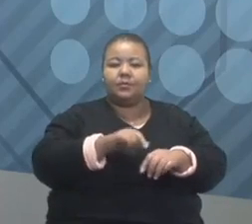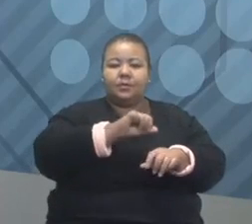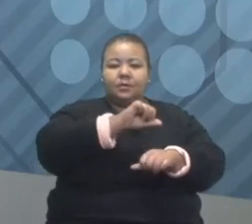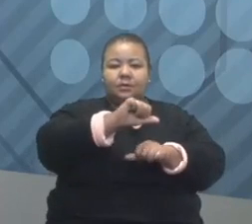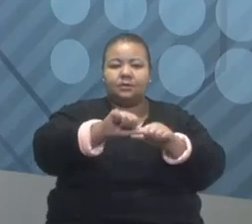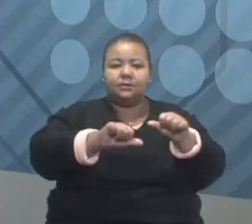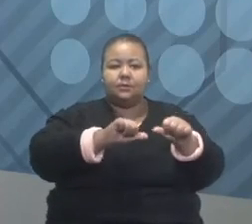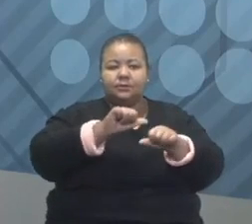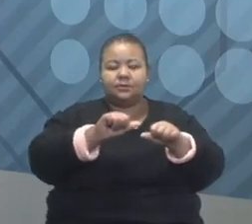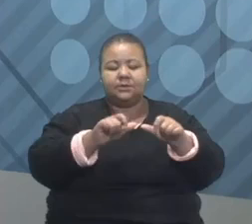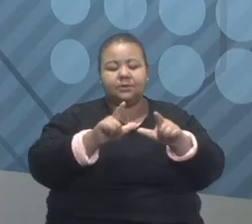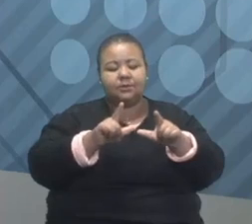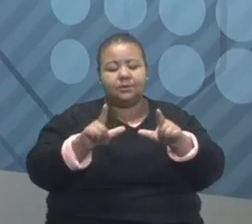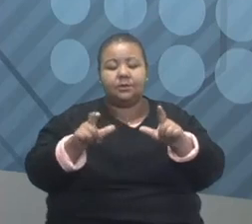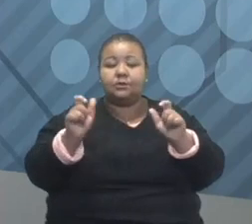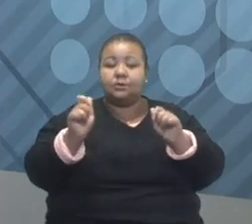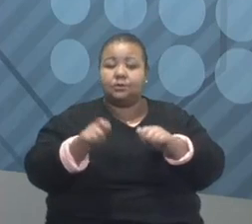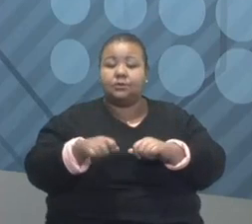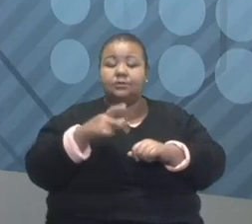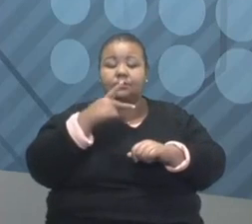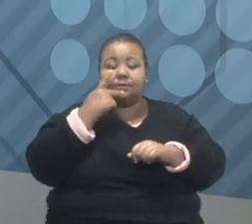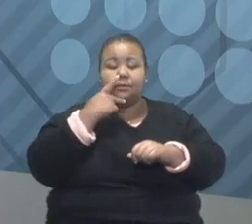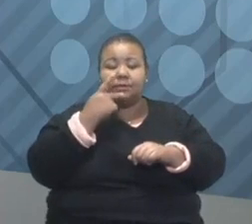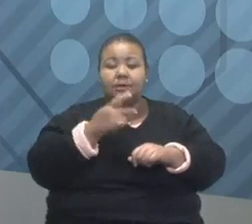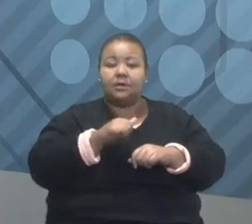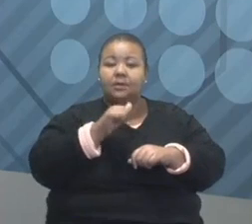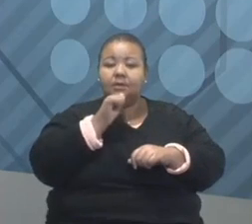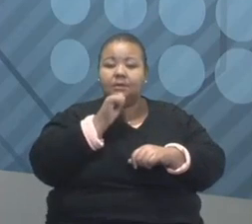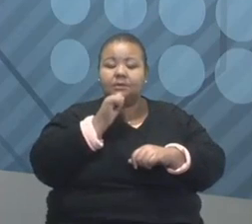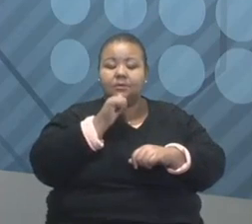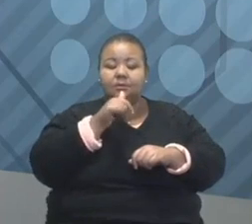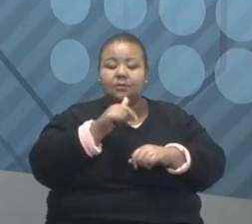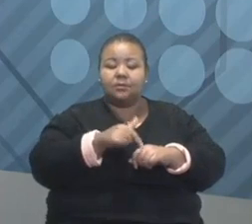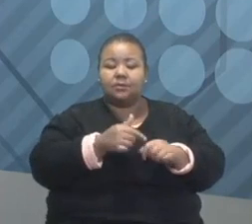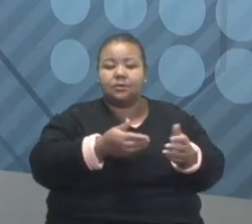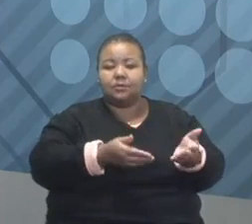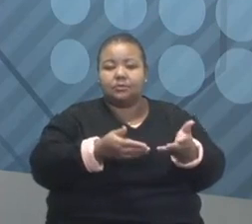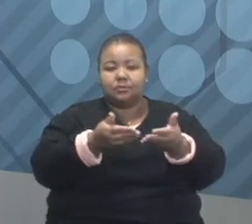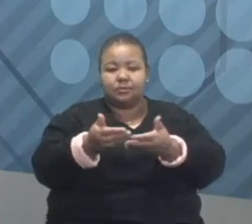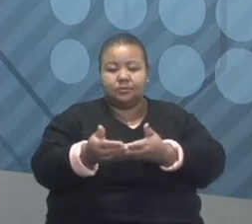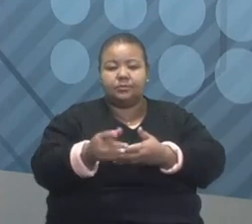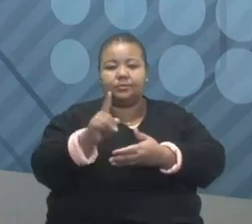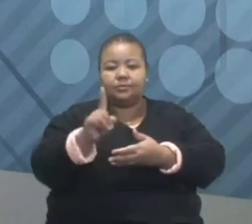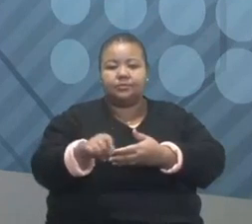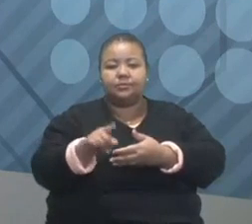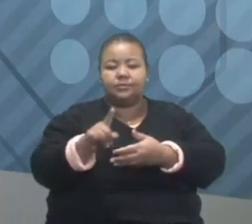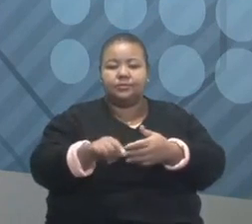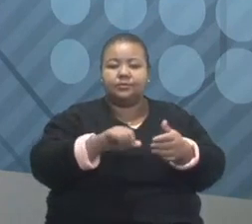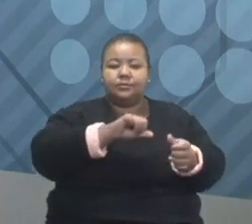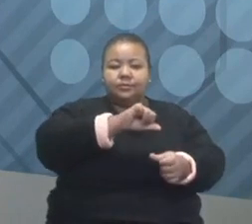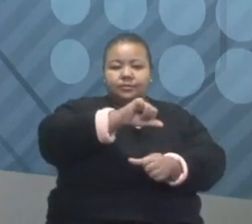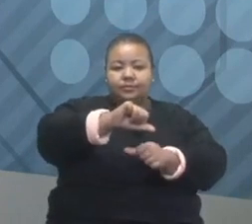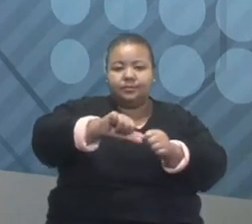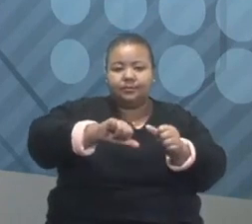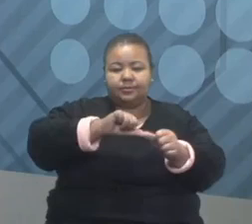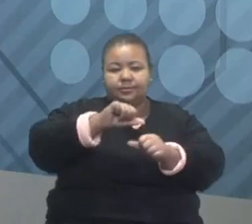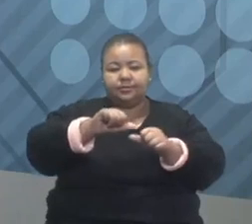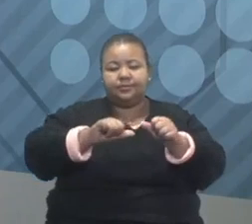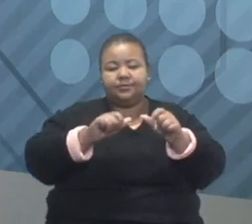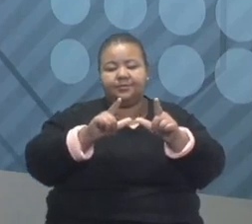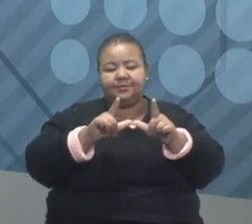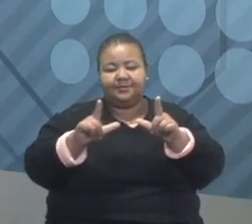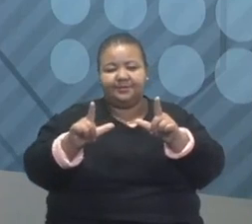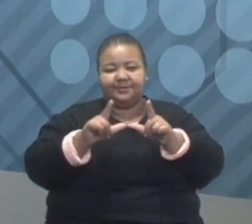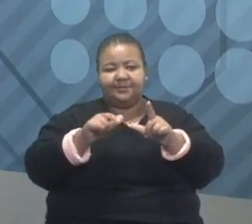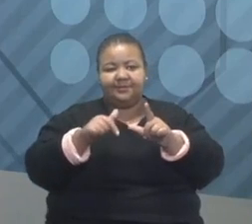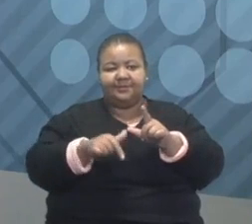transformação linear. Então, a gente pode afirmar que aquele exemplo que eu trouxe como uma aplicação, ela é uma transformação